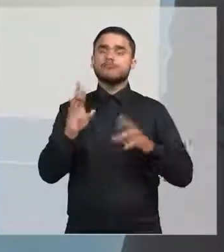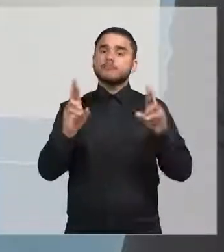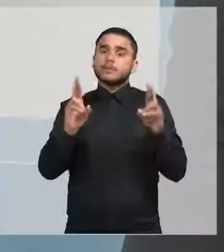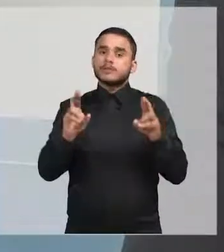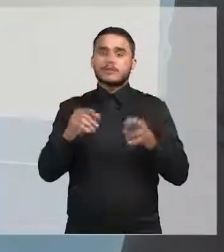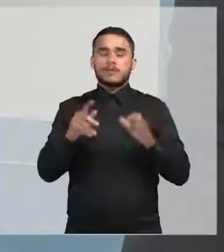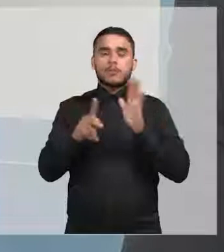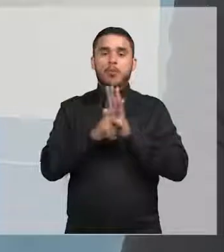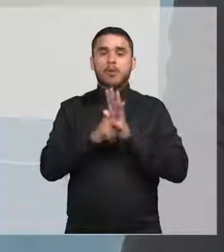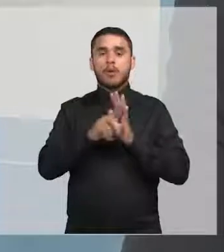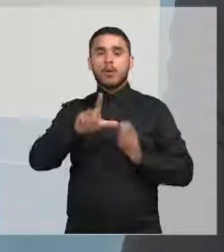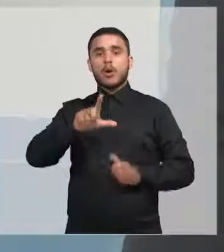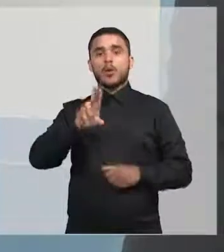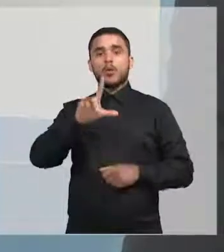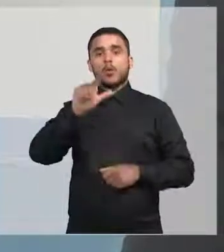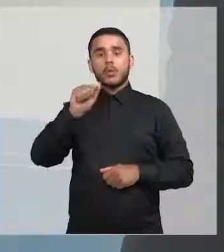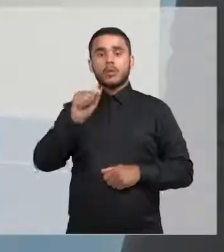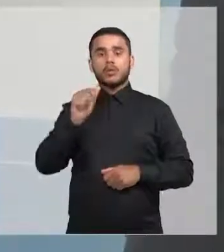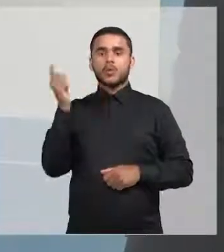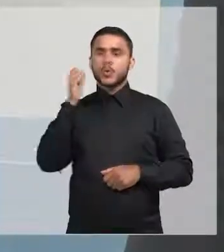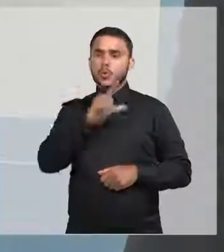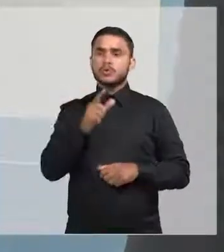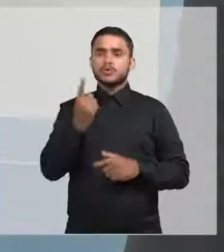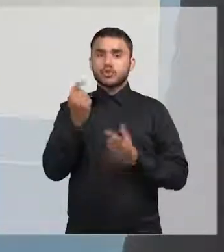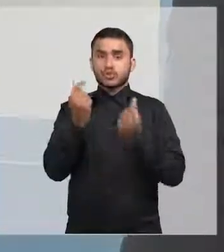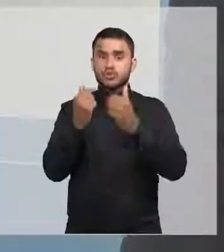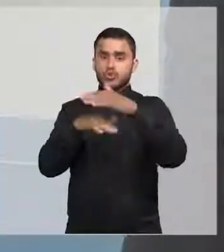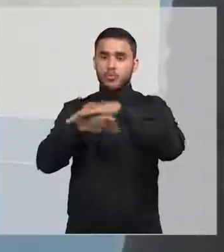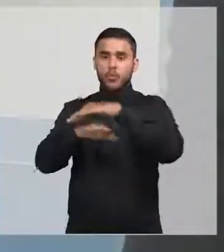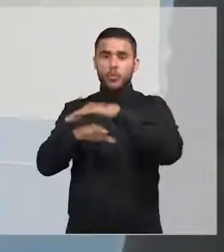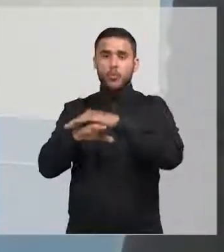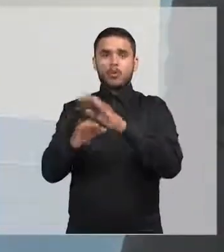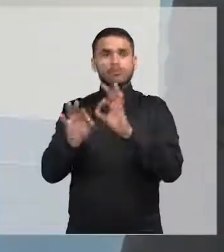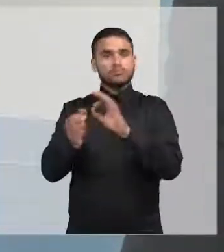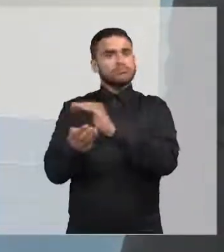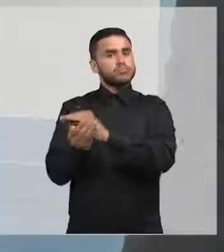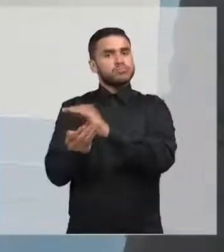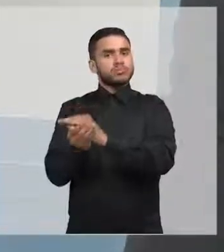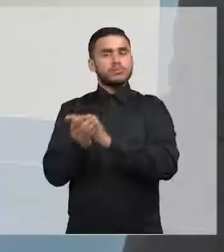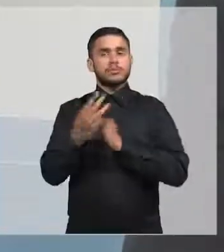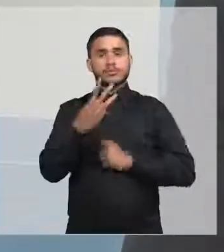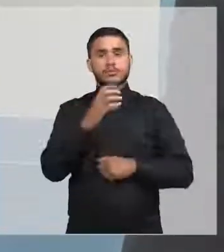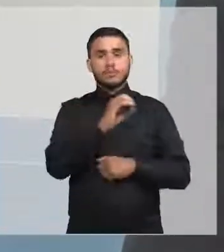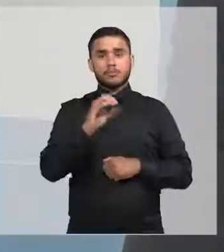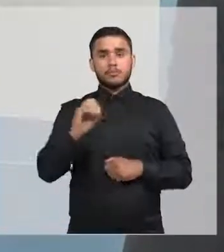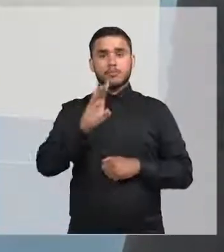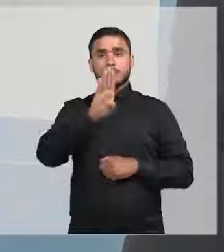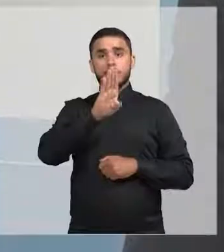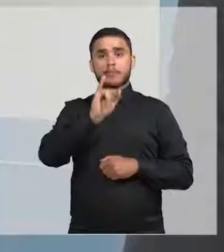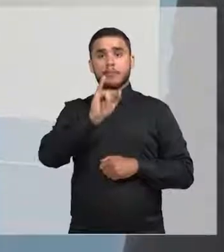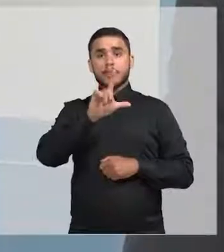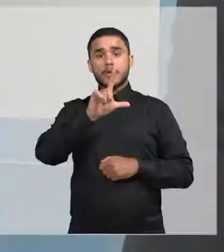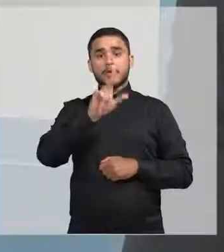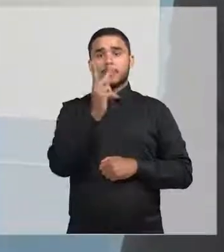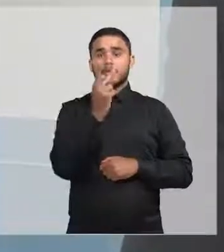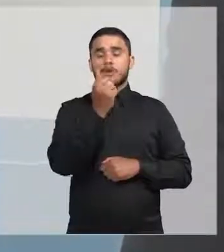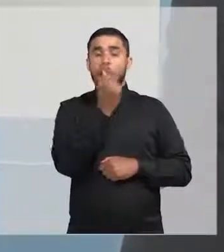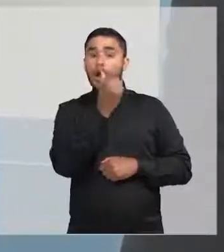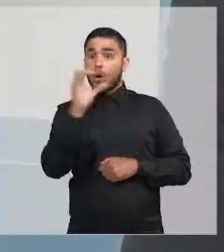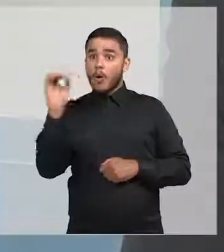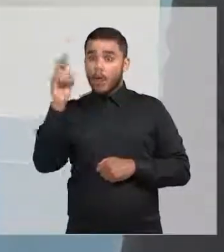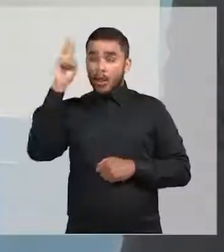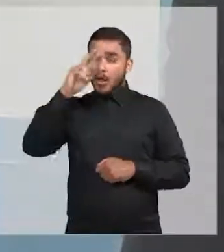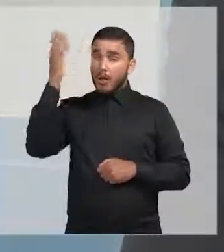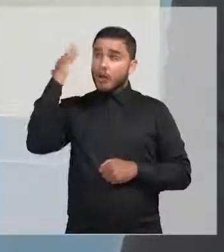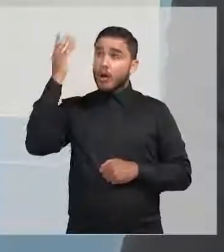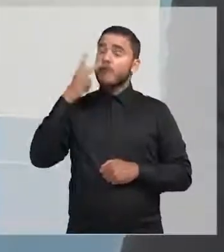deixou onde saiu do governo. Mas essa daí você não pode tirar dele. O Lula deixou 300 bilhões em caixa, porque